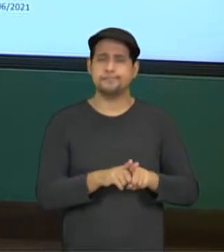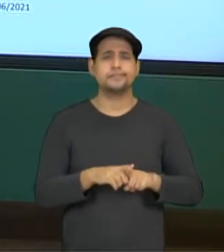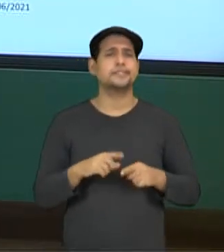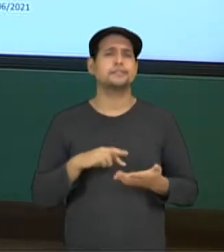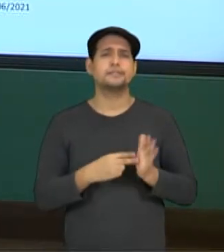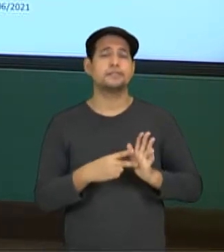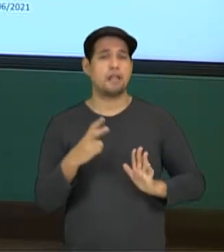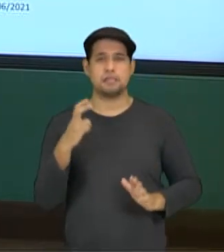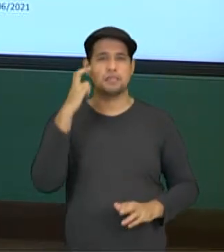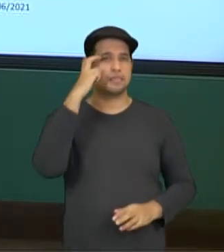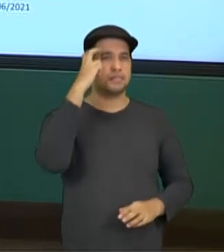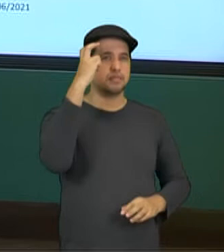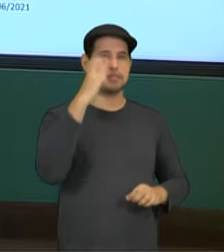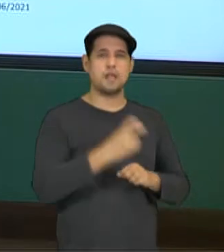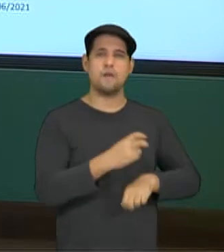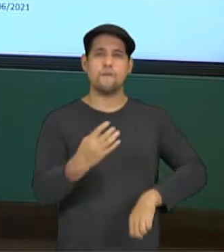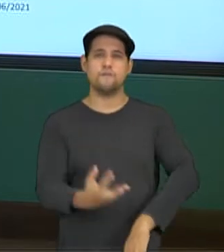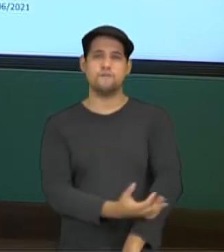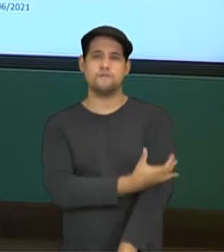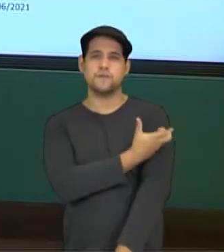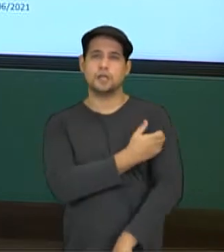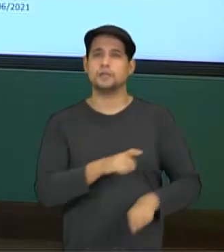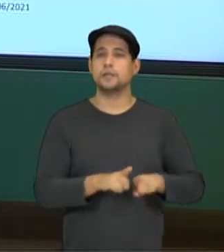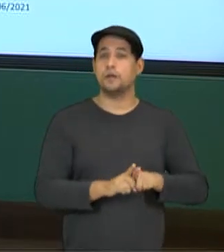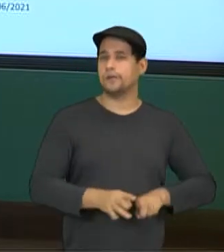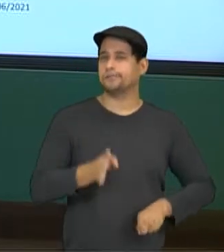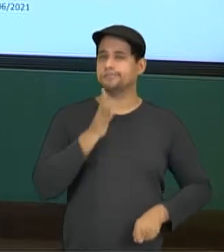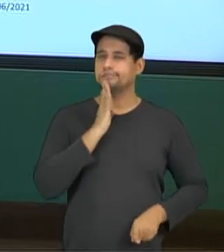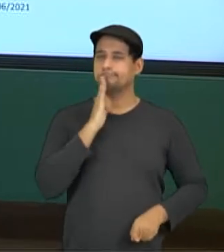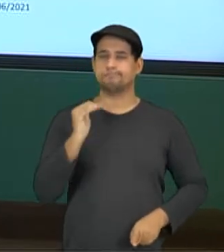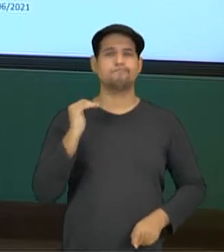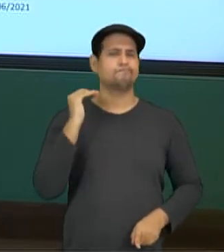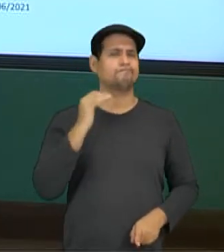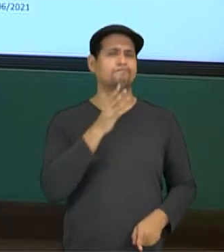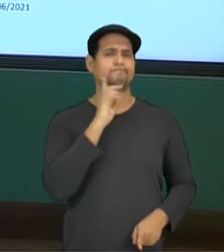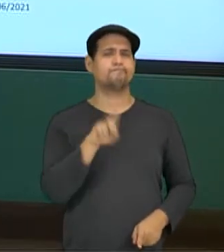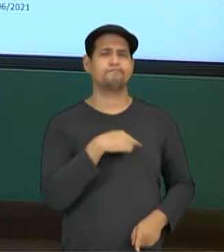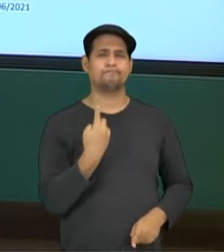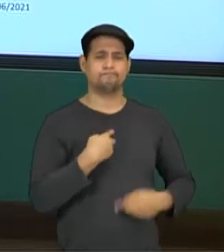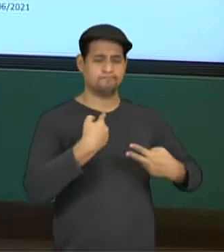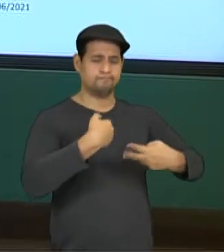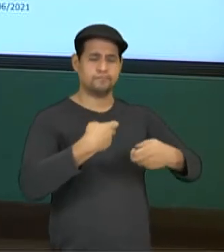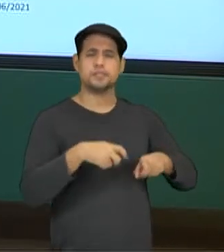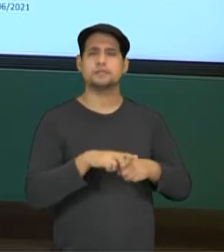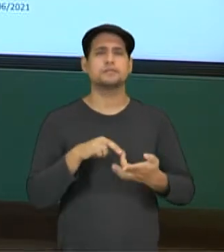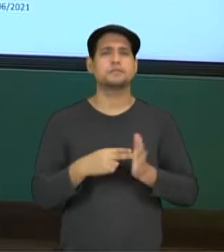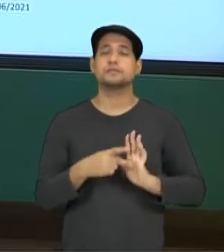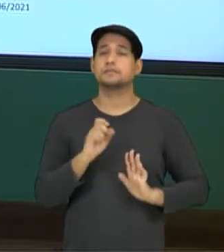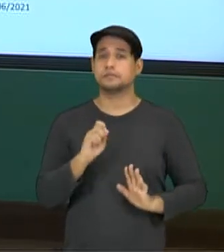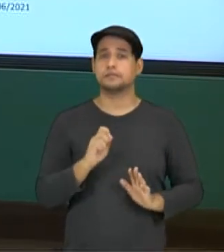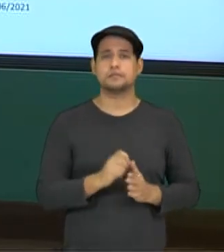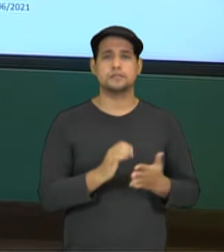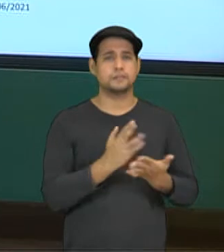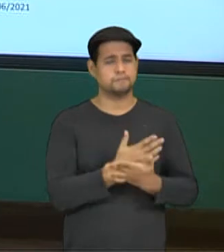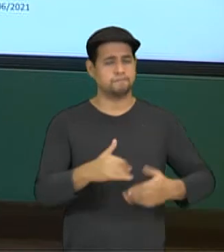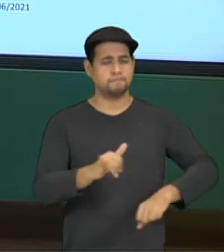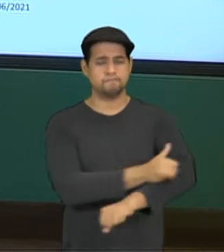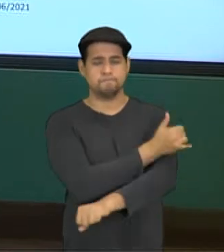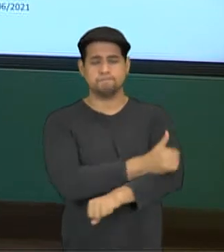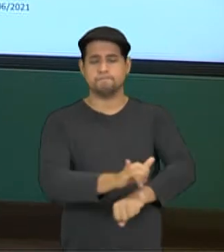a inteligência emocional e o autoconhecimento, né? Conhecer a nós mesmos, são